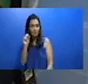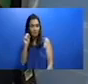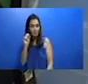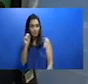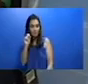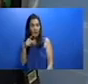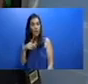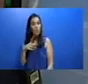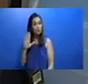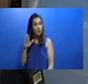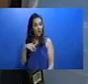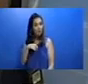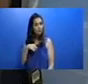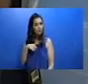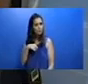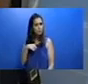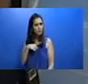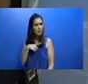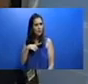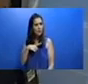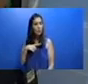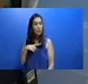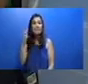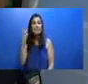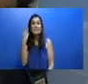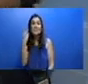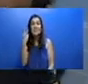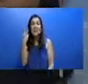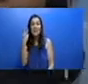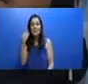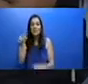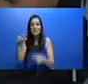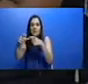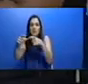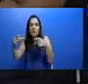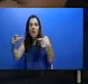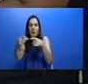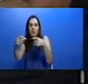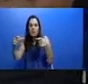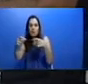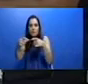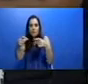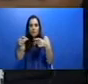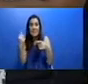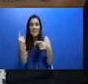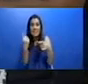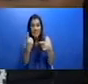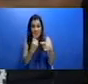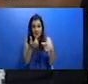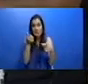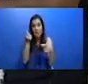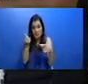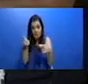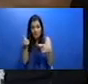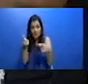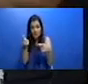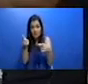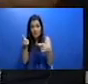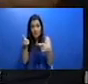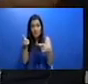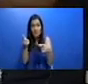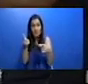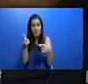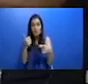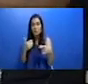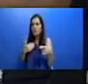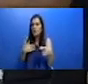olha, 3 embalagens de iogurte e cada uma delas vem 6. Então, quando eu converso